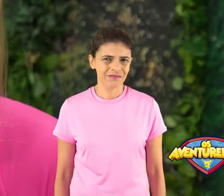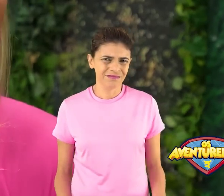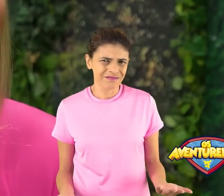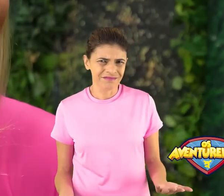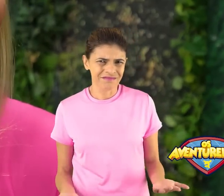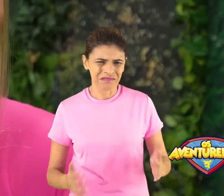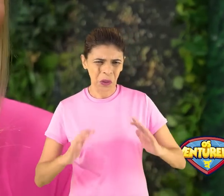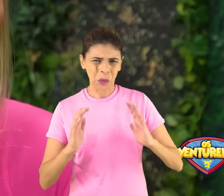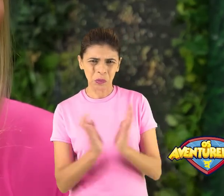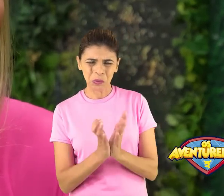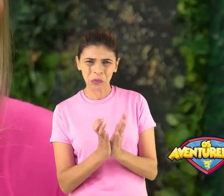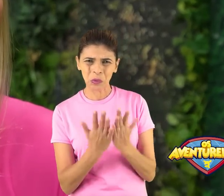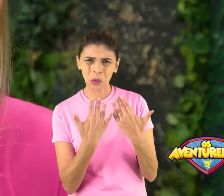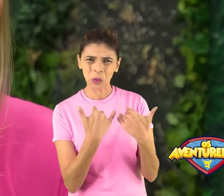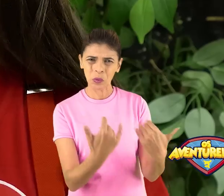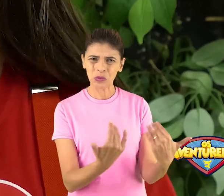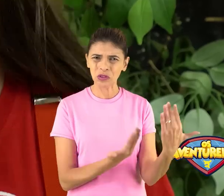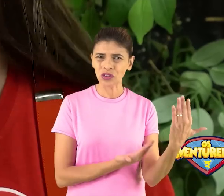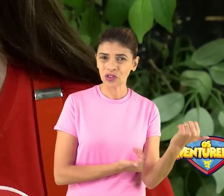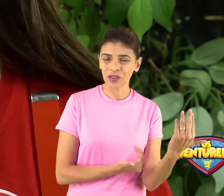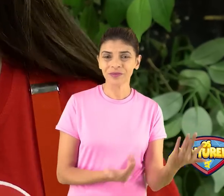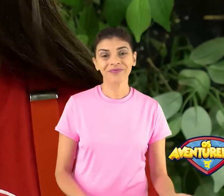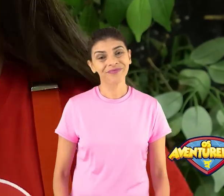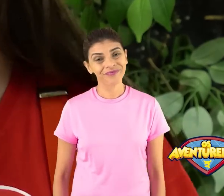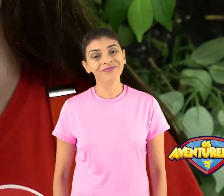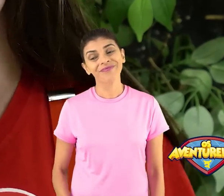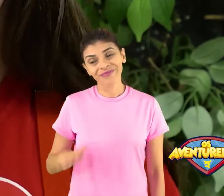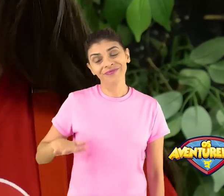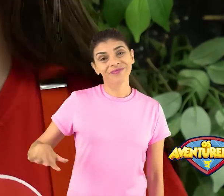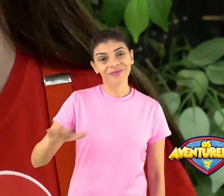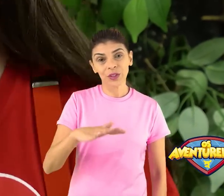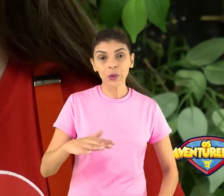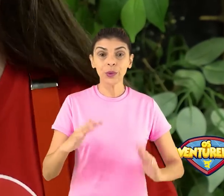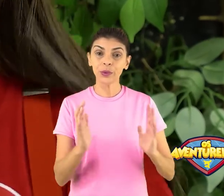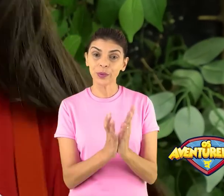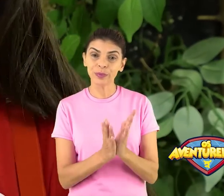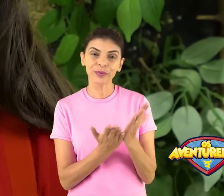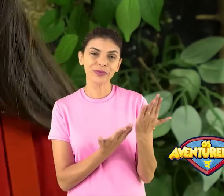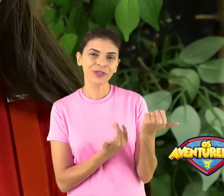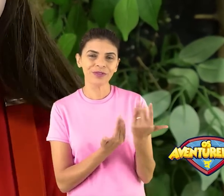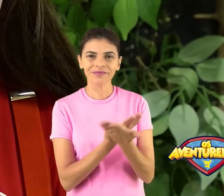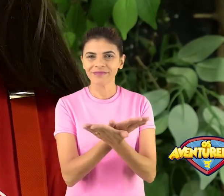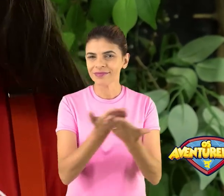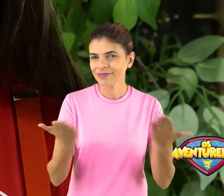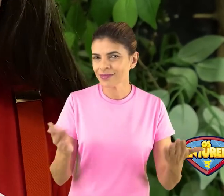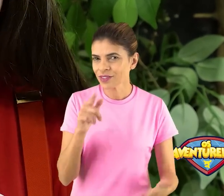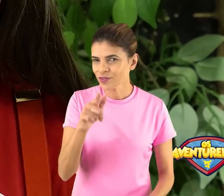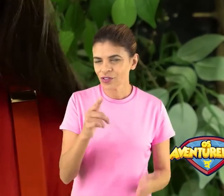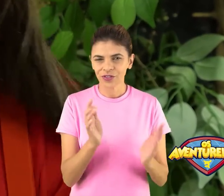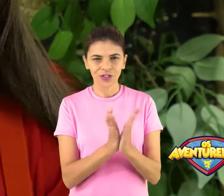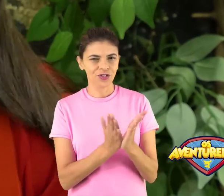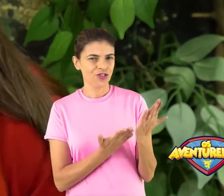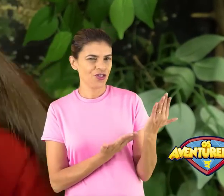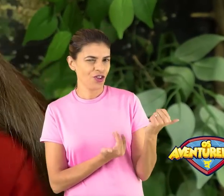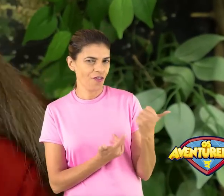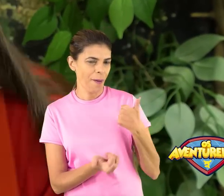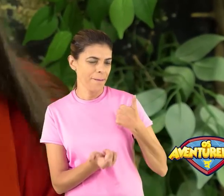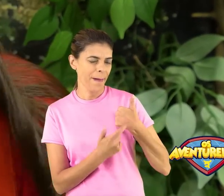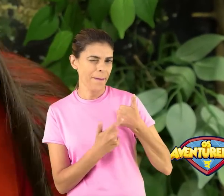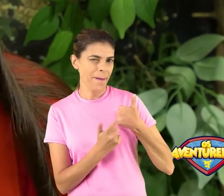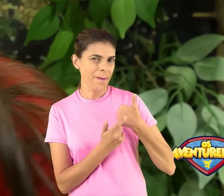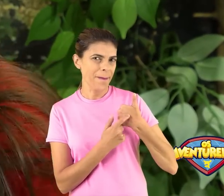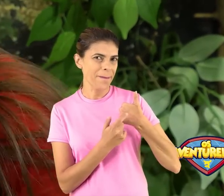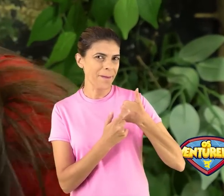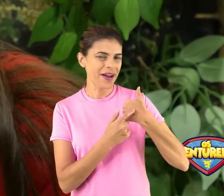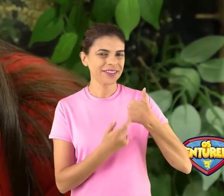Público super jovem É como a gente chama agora o pessoal de casa Se você é super jovem, deixe um like no